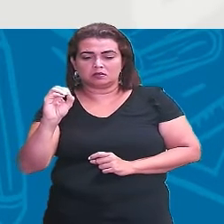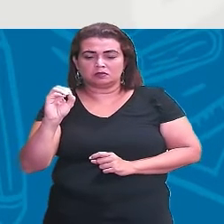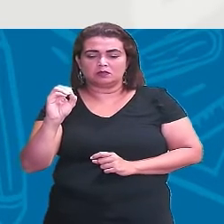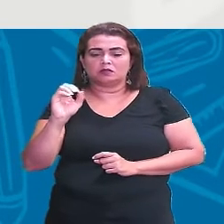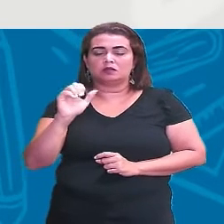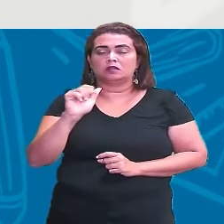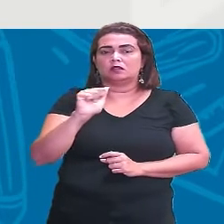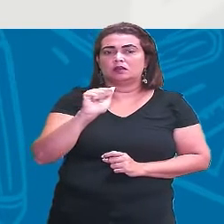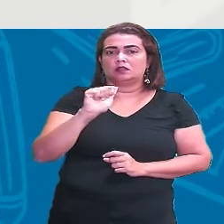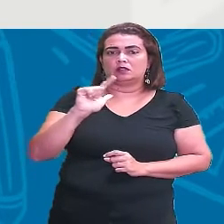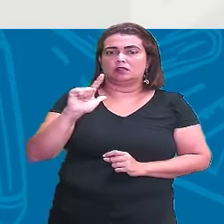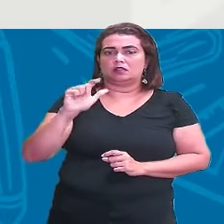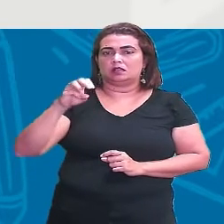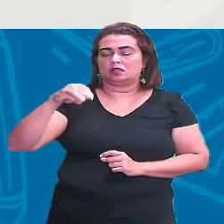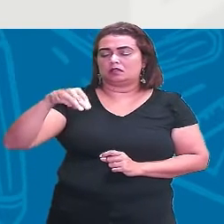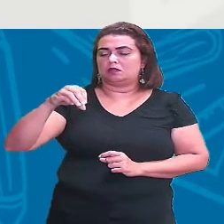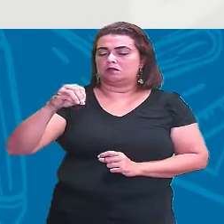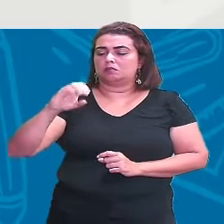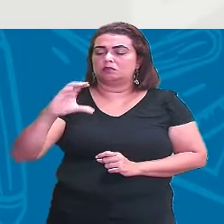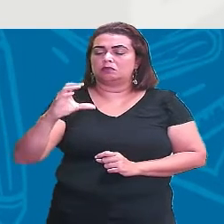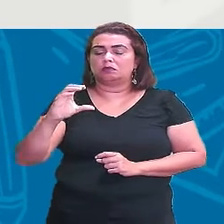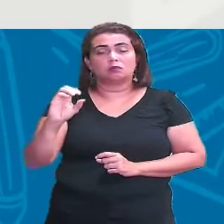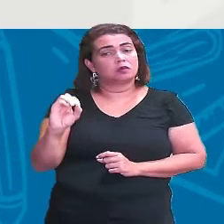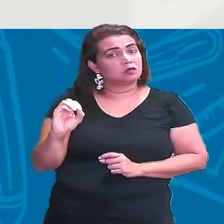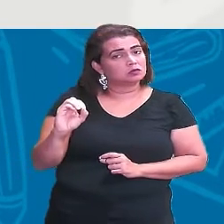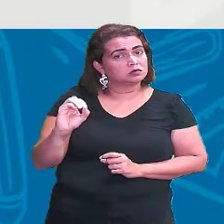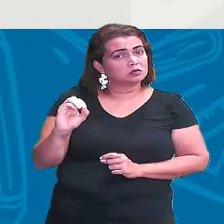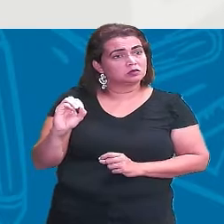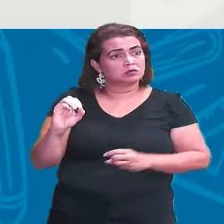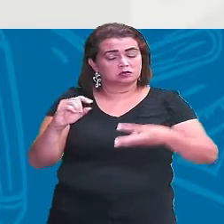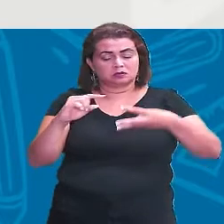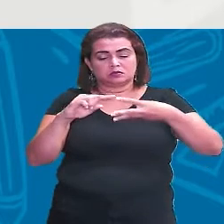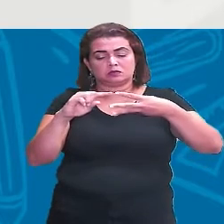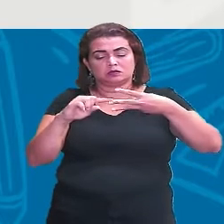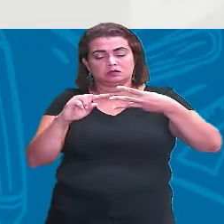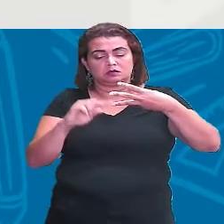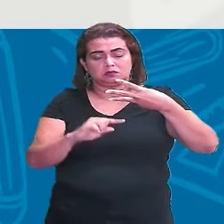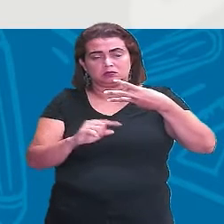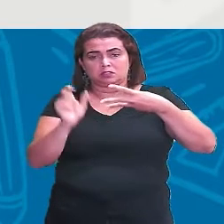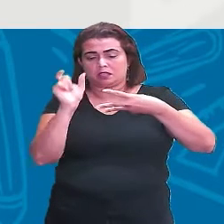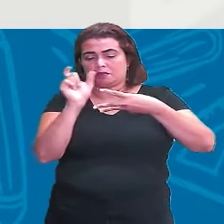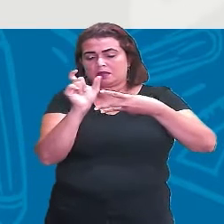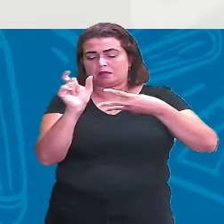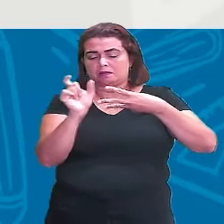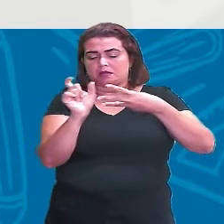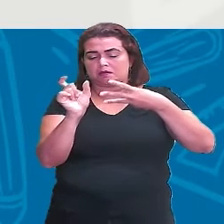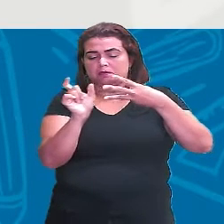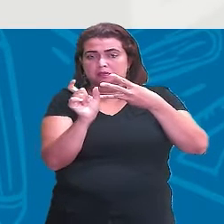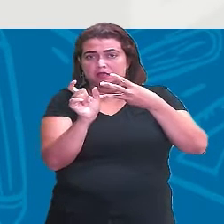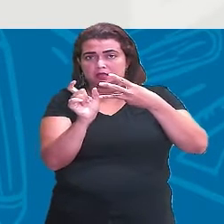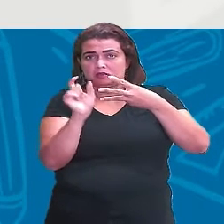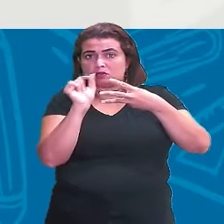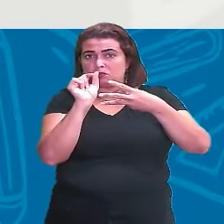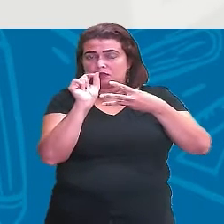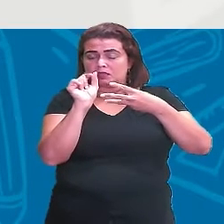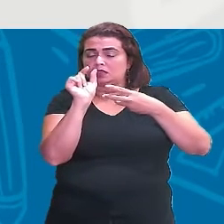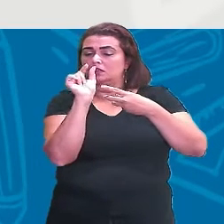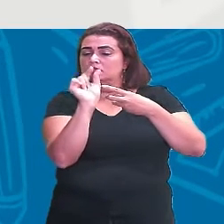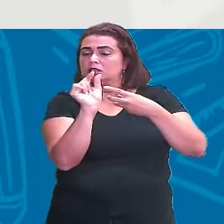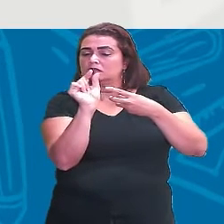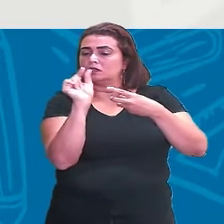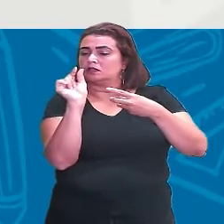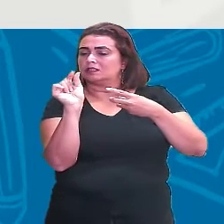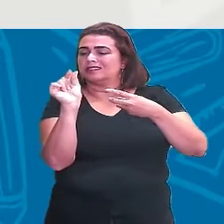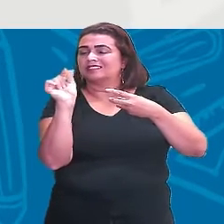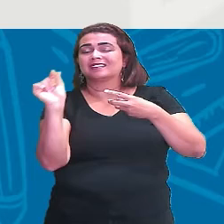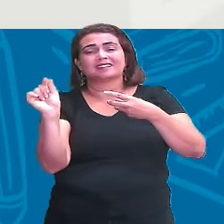rosa a palavra almoço. Então, essas 3 palavrinhas estão aí por partes.